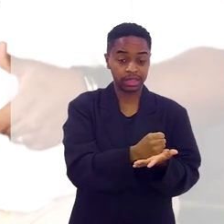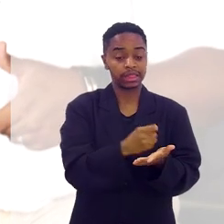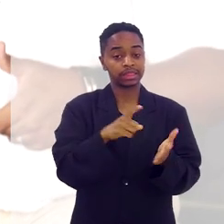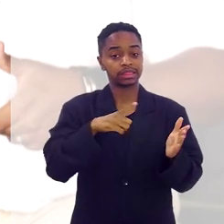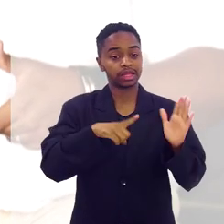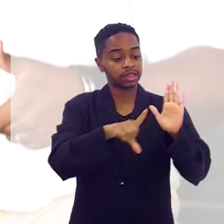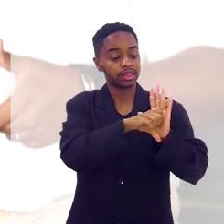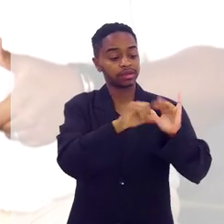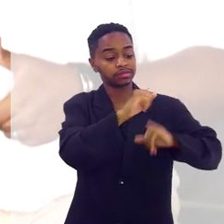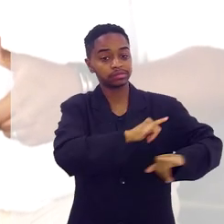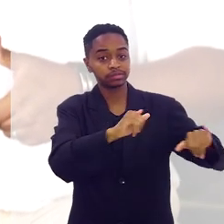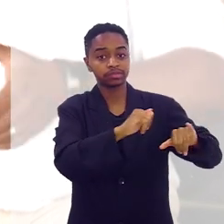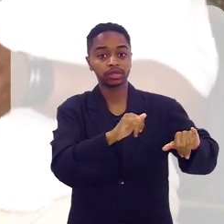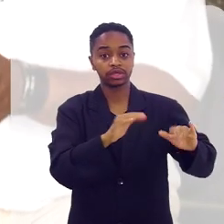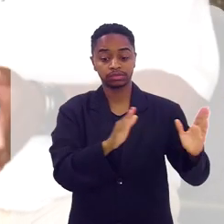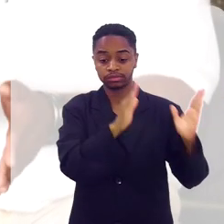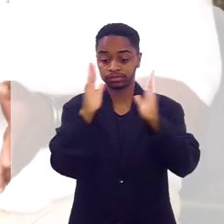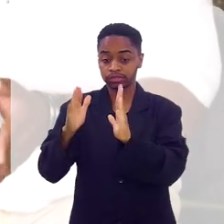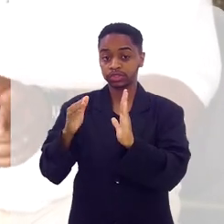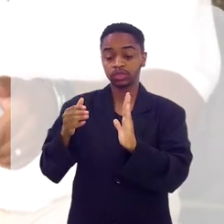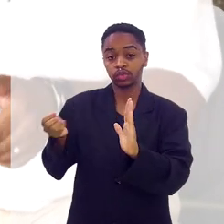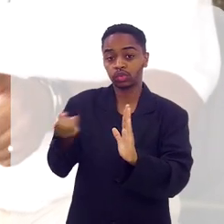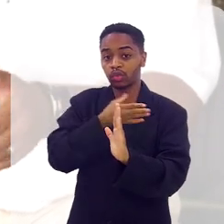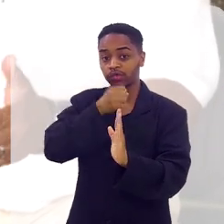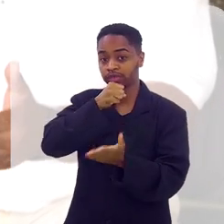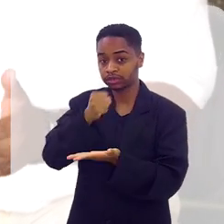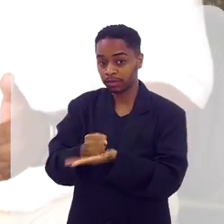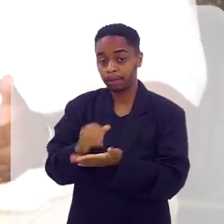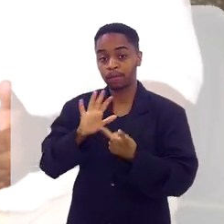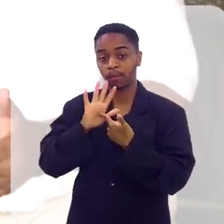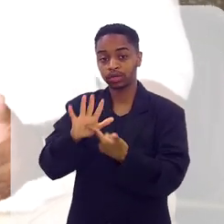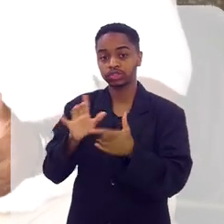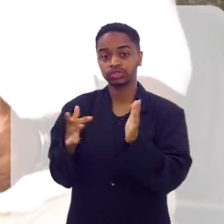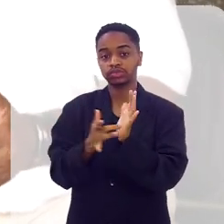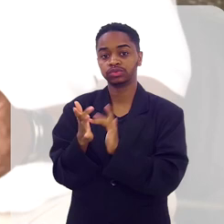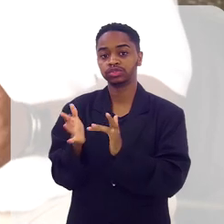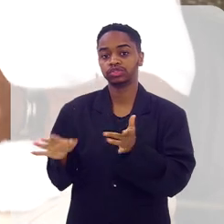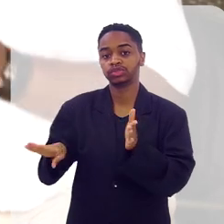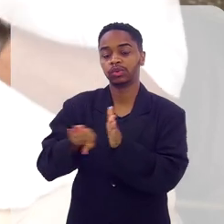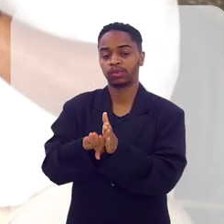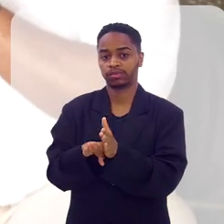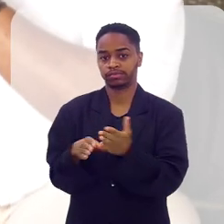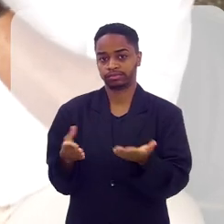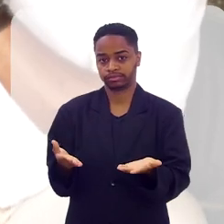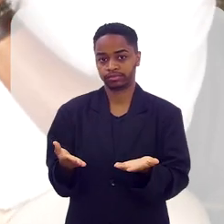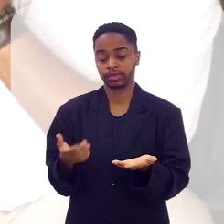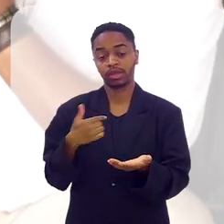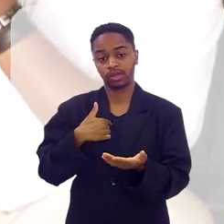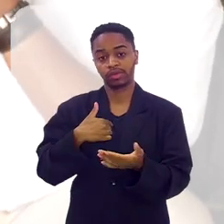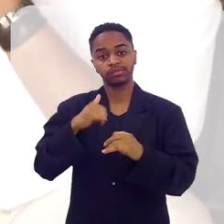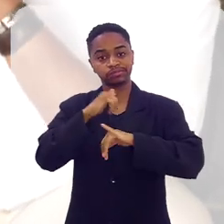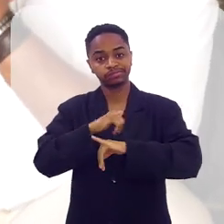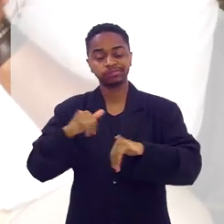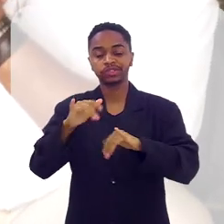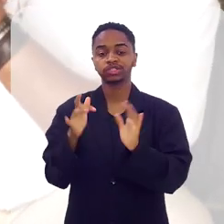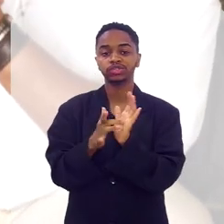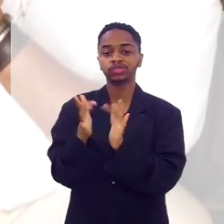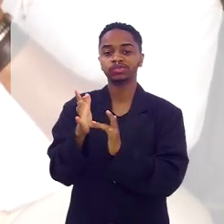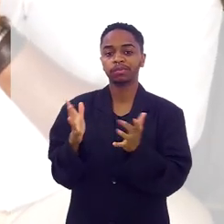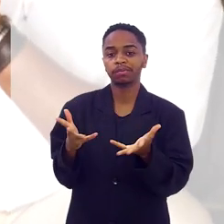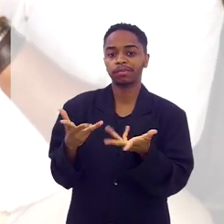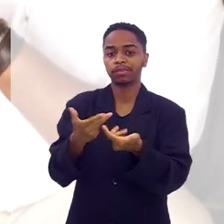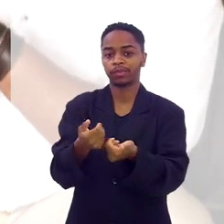chegou. Ele não entendeu que dali se vem a graça. Eu falei assim, Jesus, tu é maravilhoso